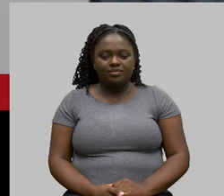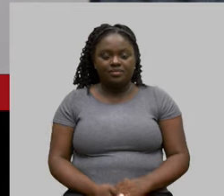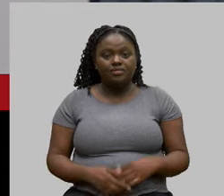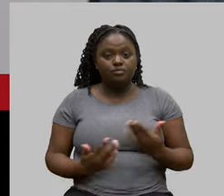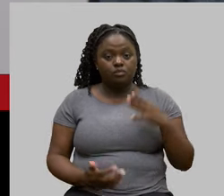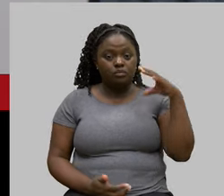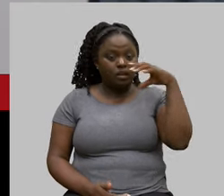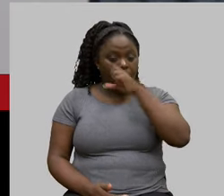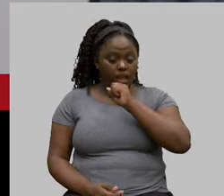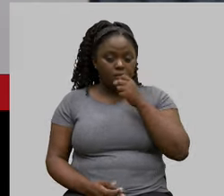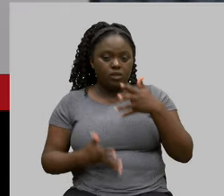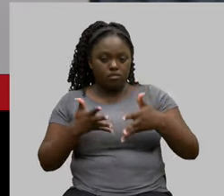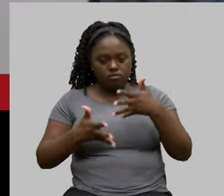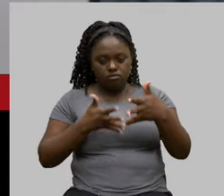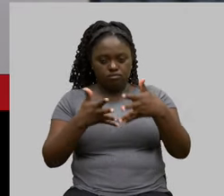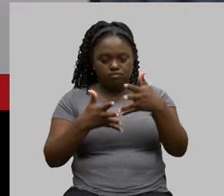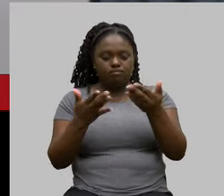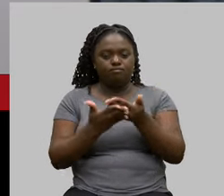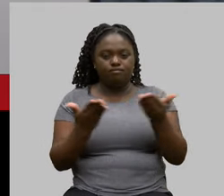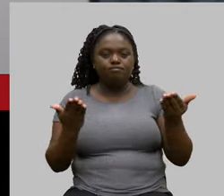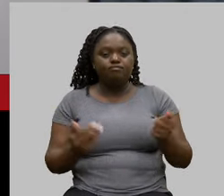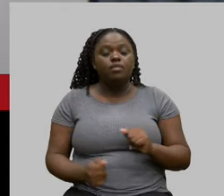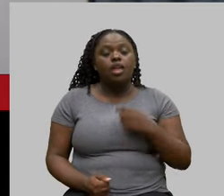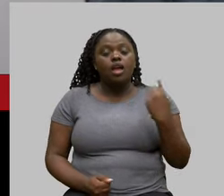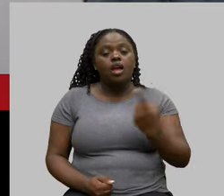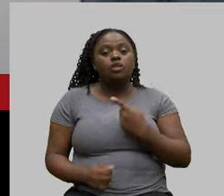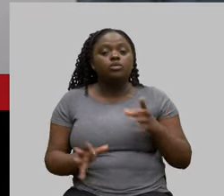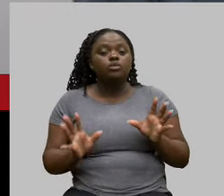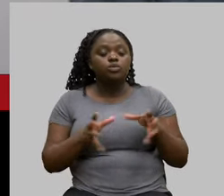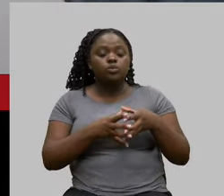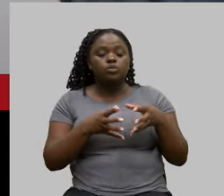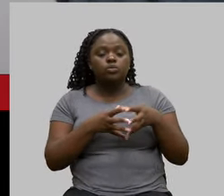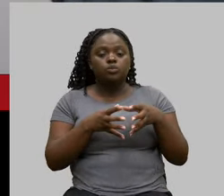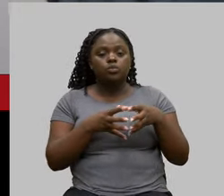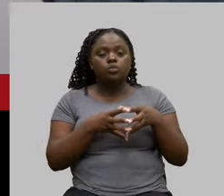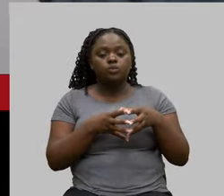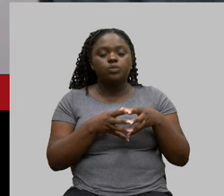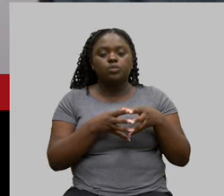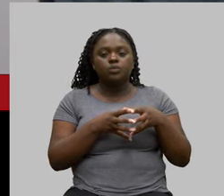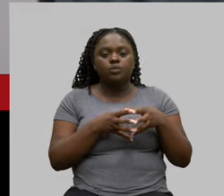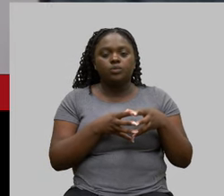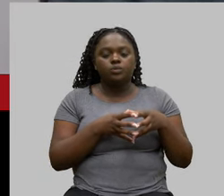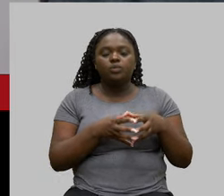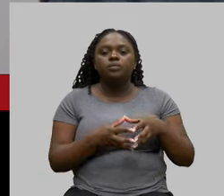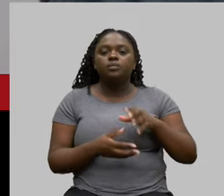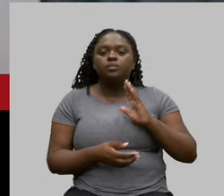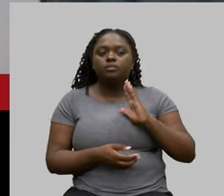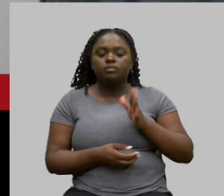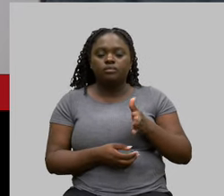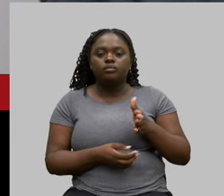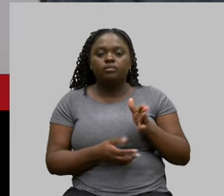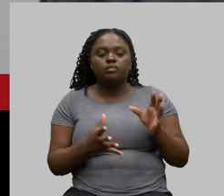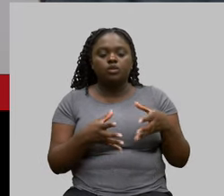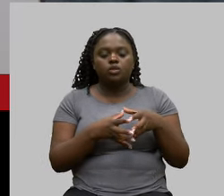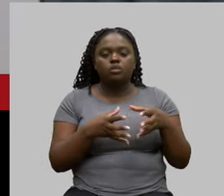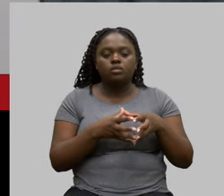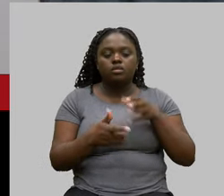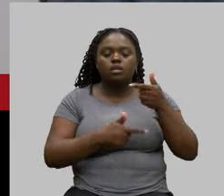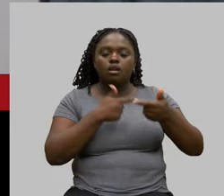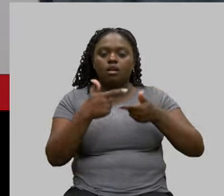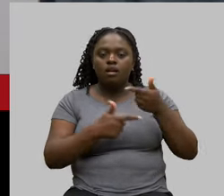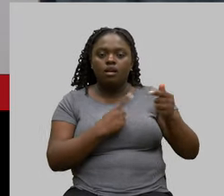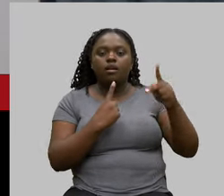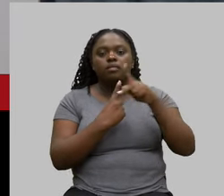rápida palavra aqui e a nossa comissão a nossa comissão né de trabalho previdência